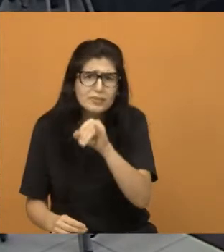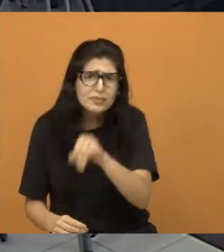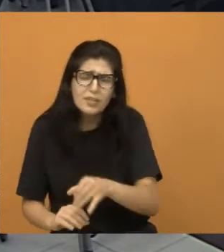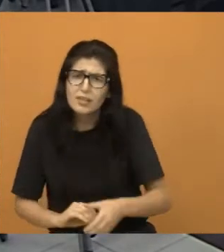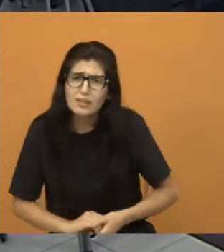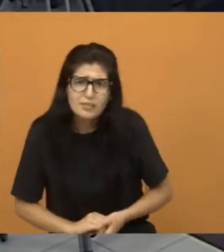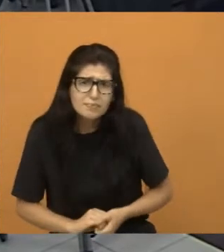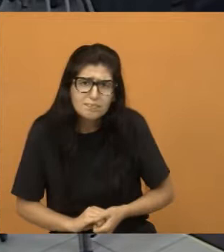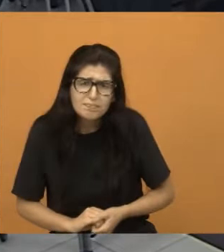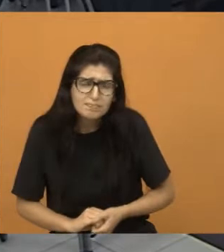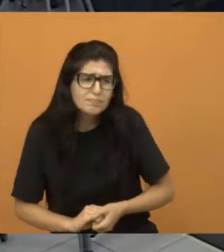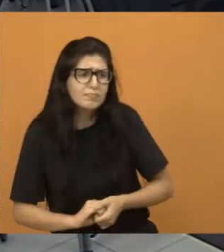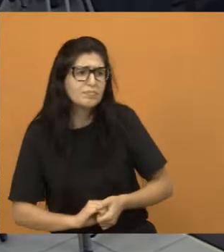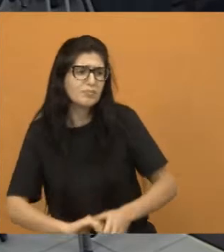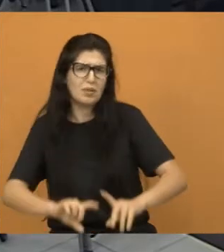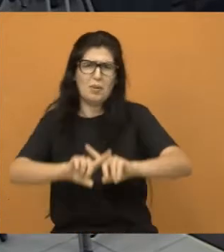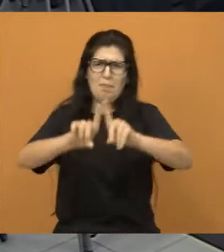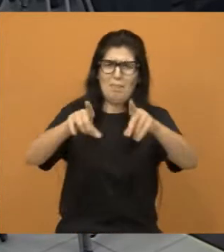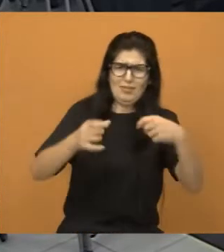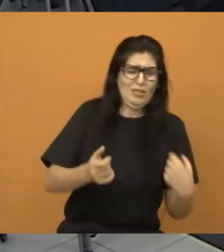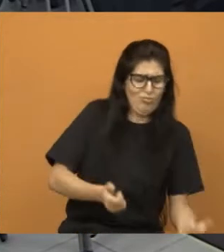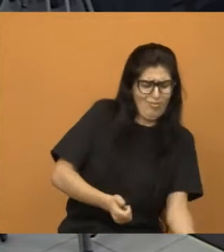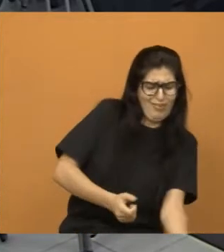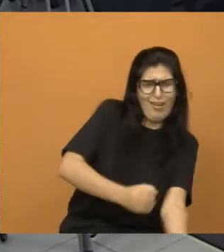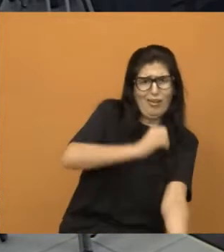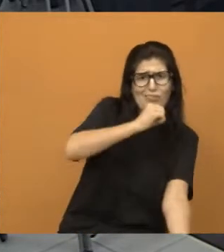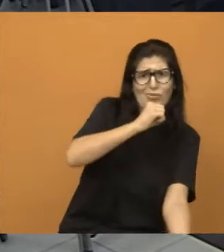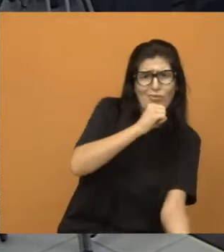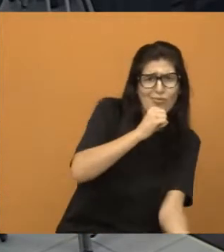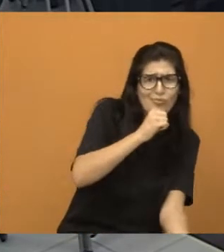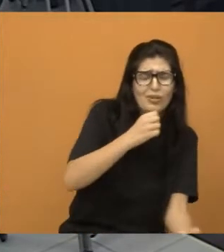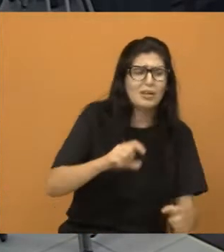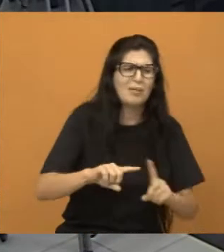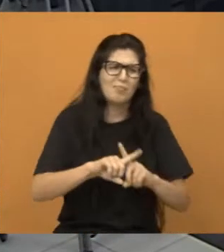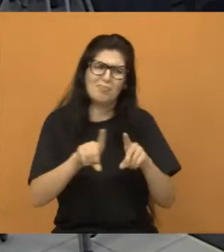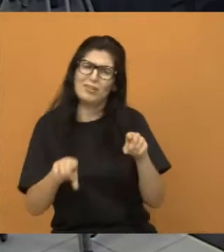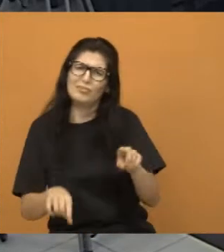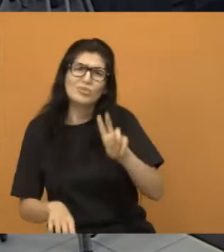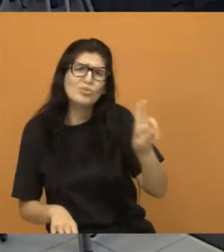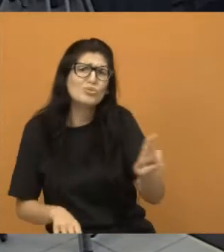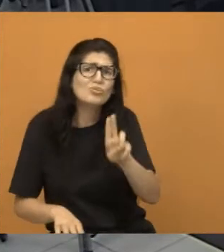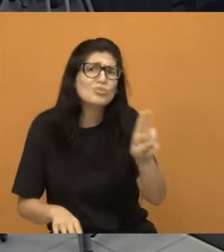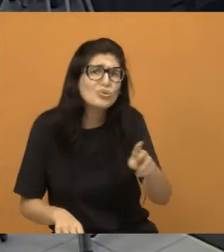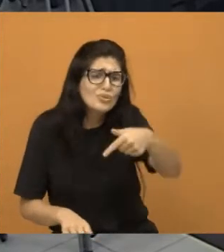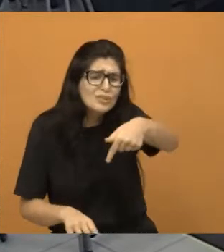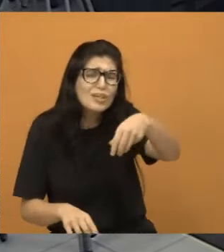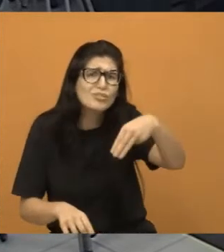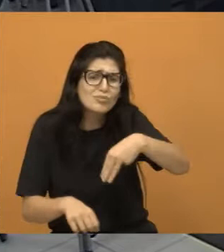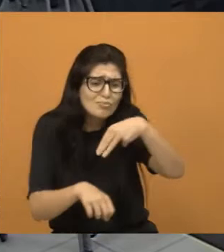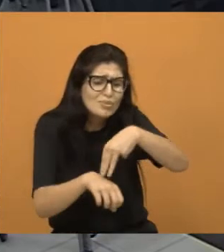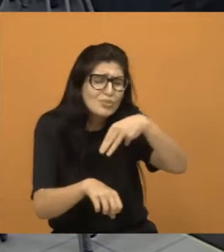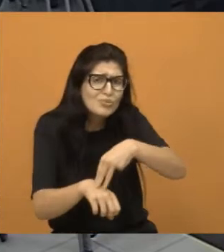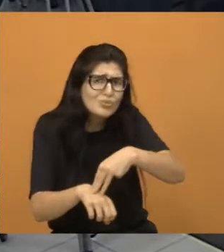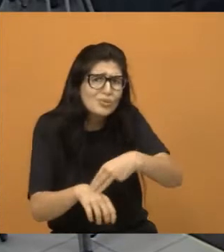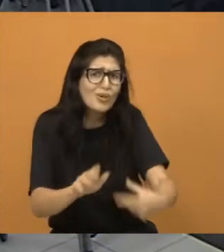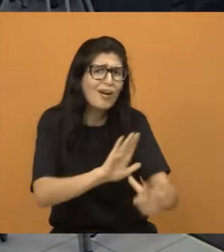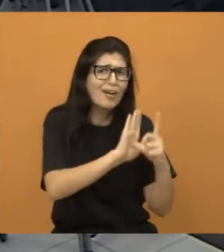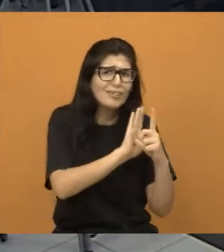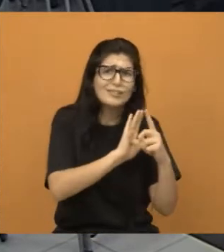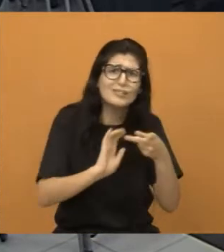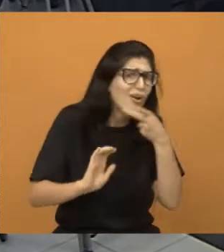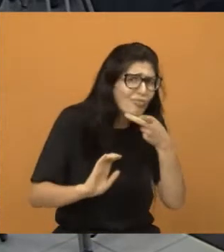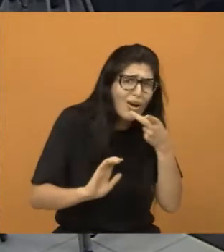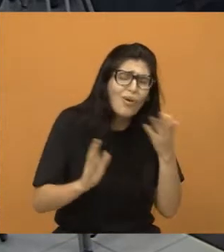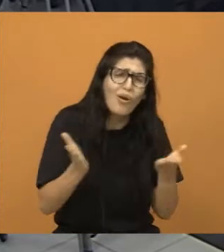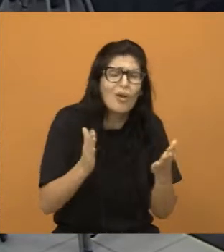na falar, sua fala. é tempo de ligar o microfone aqui, entendeu? Mas você usou a fala. 7 minutos você devia ter colocado naquele momento. Então,